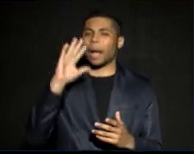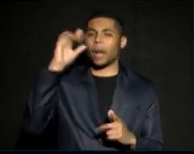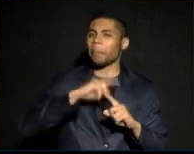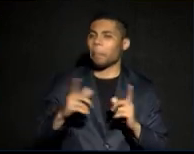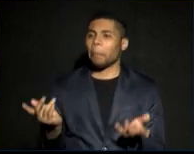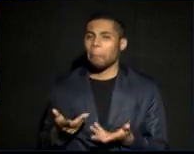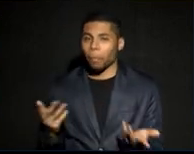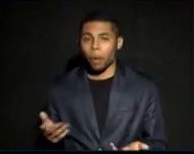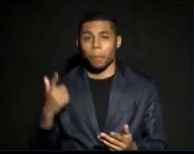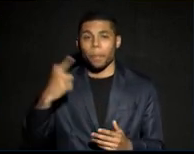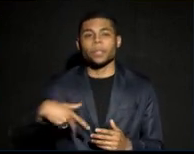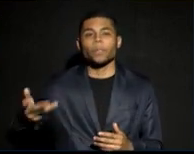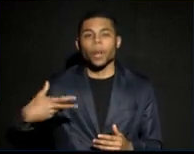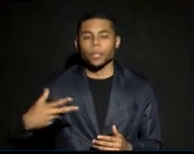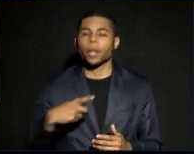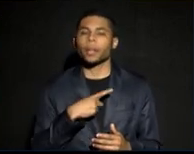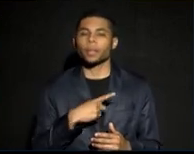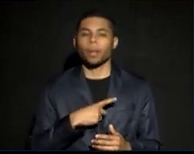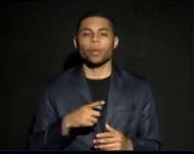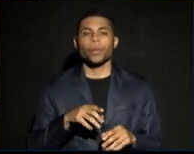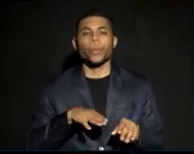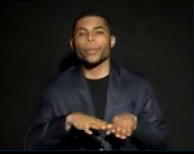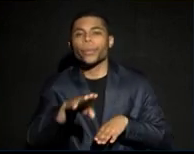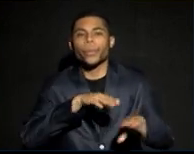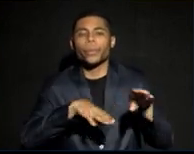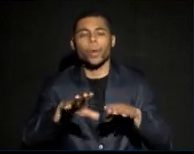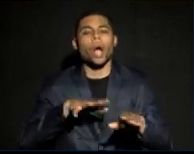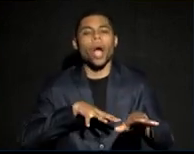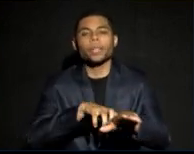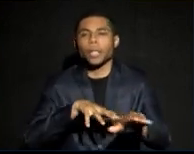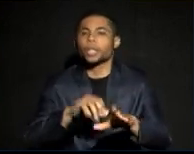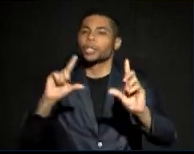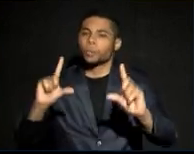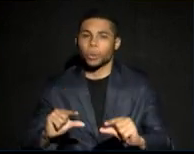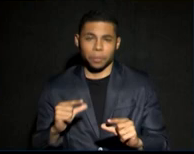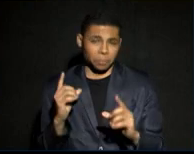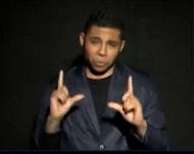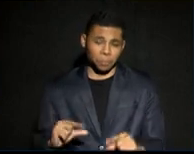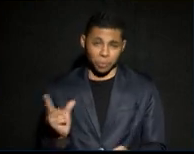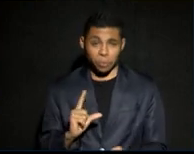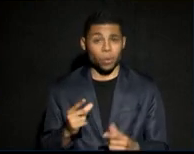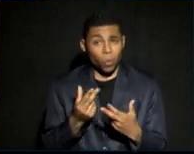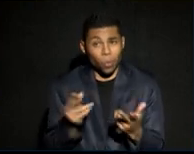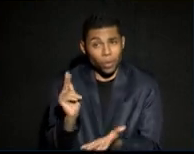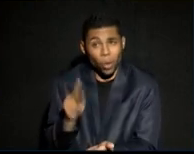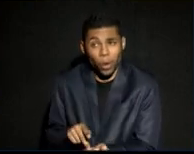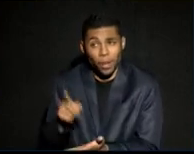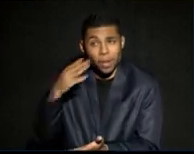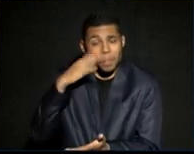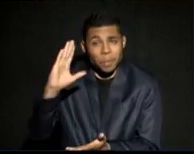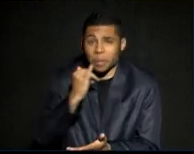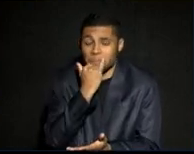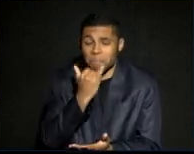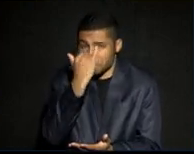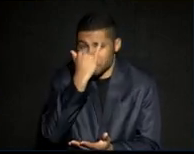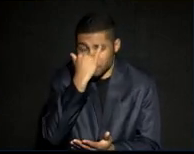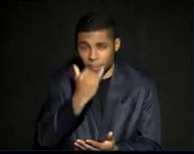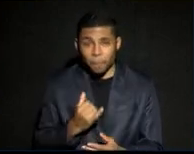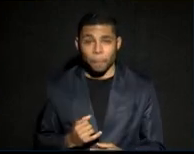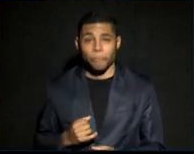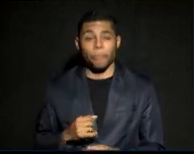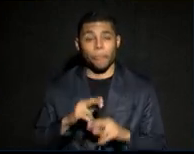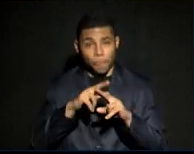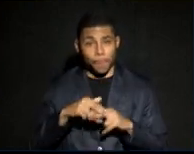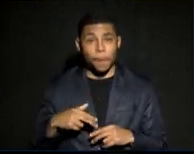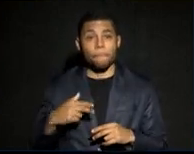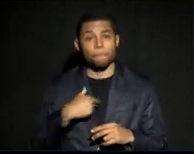redução de velocidade nas marginais que segundo ele a diminuir acidente no diminuiu né olhar coisas concretas porque a gente a